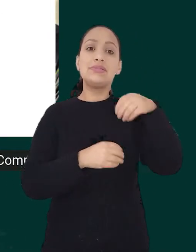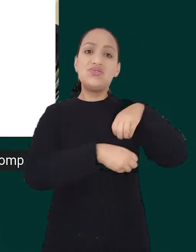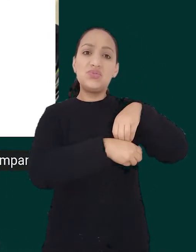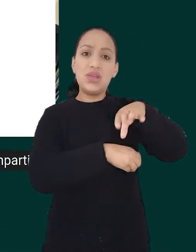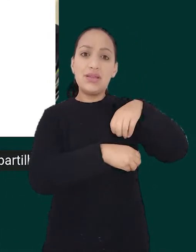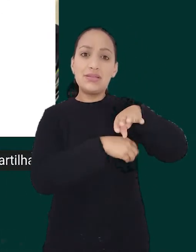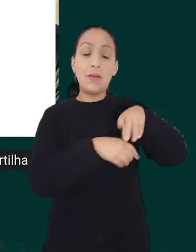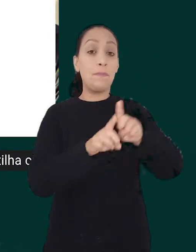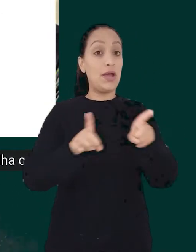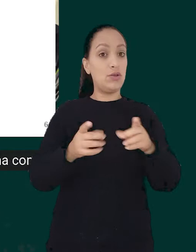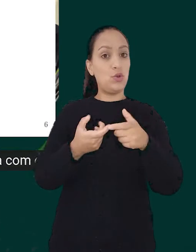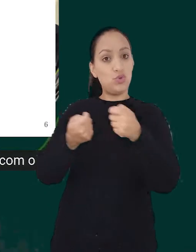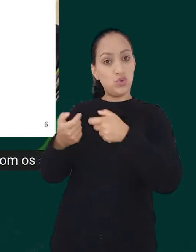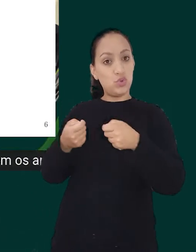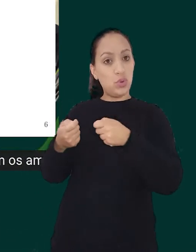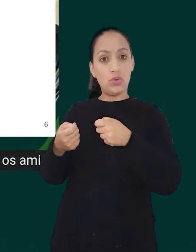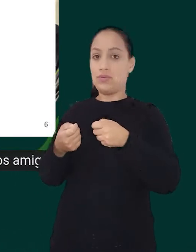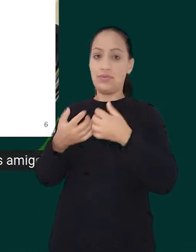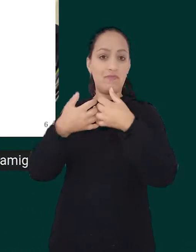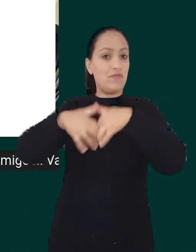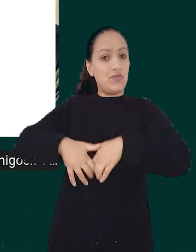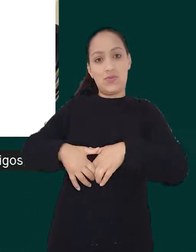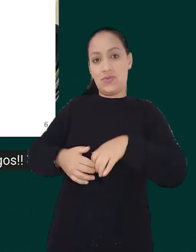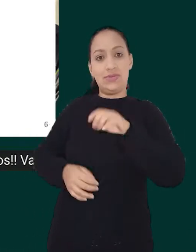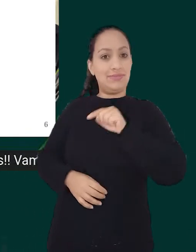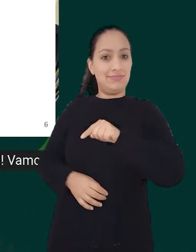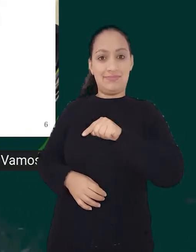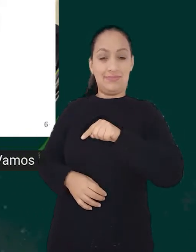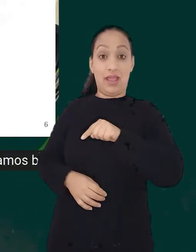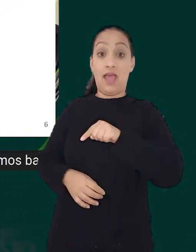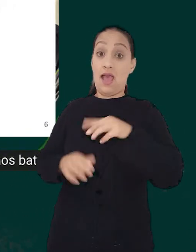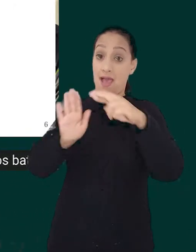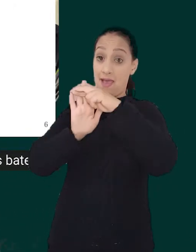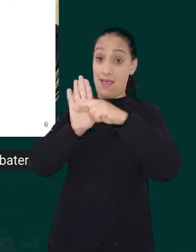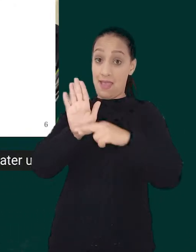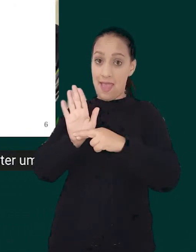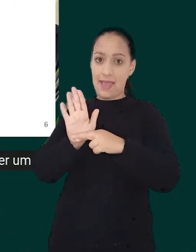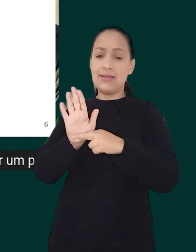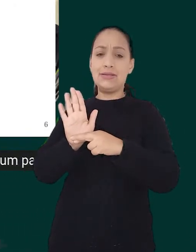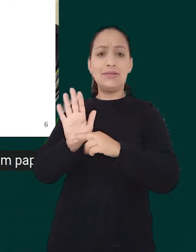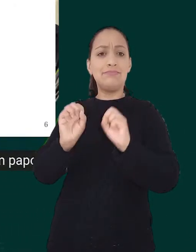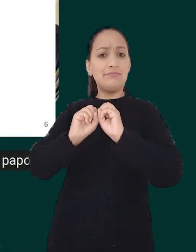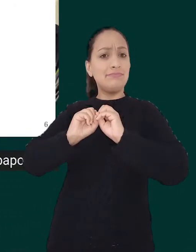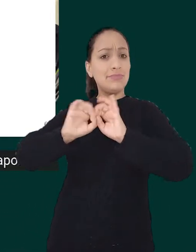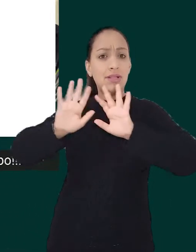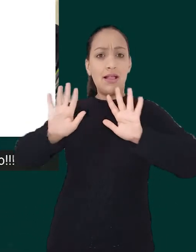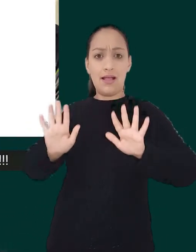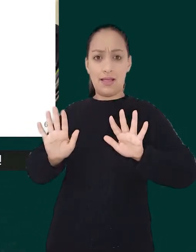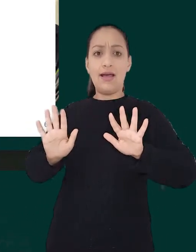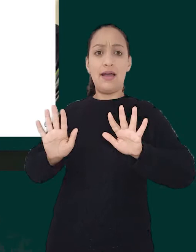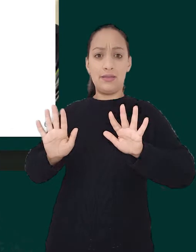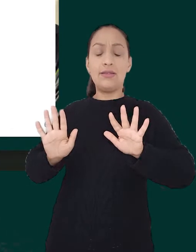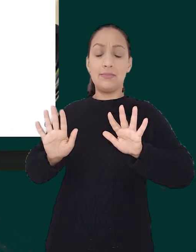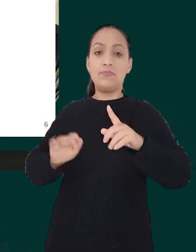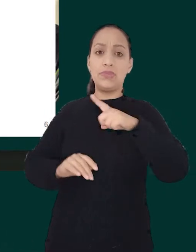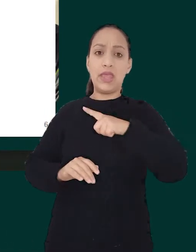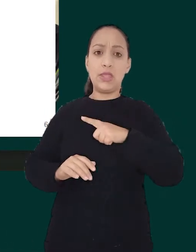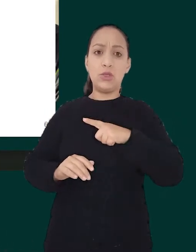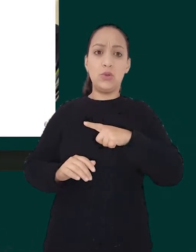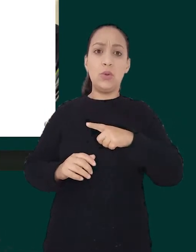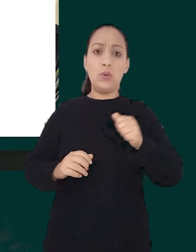assim. As regras do jogo, elas são muito bem definidas, ela tem um espaço para cada missão, no